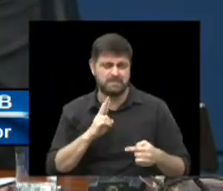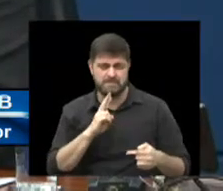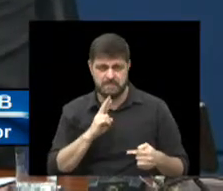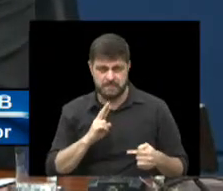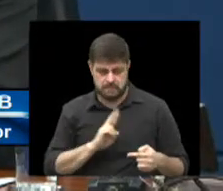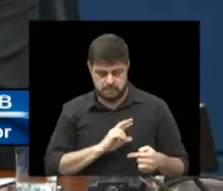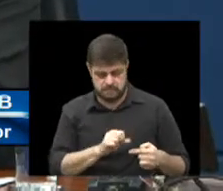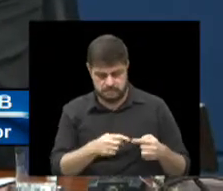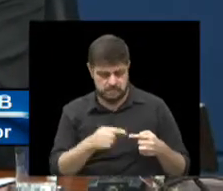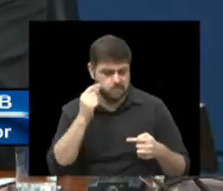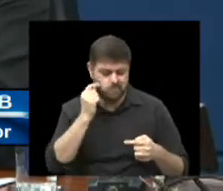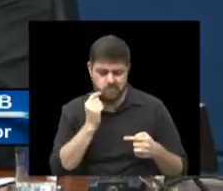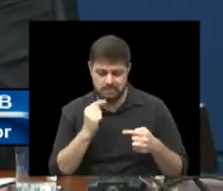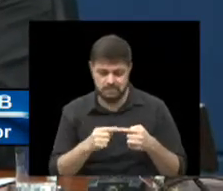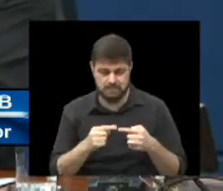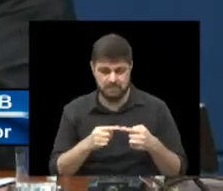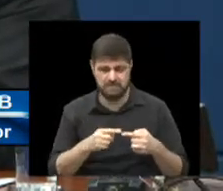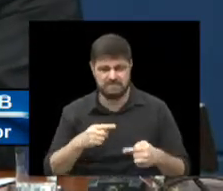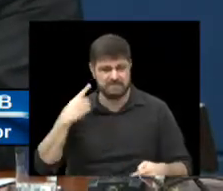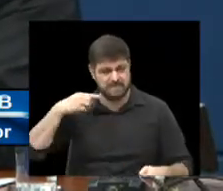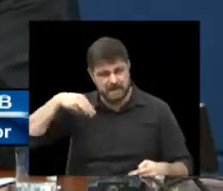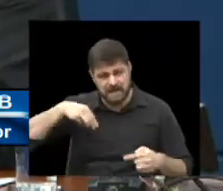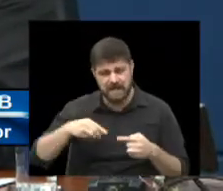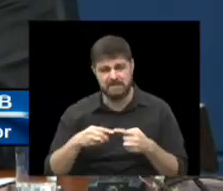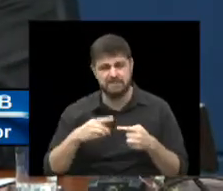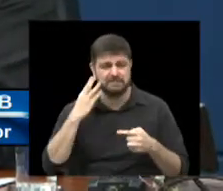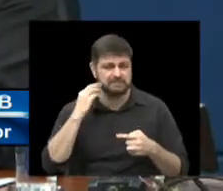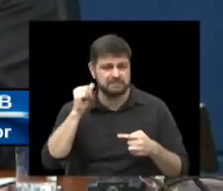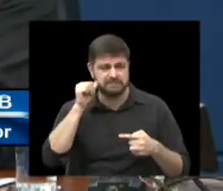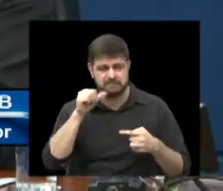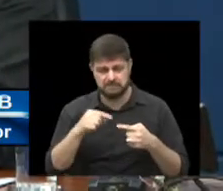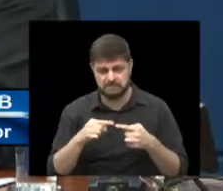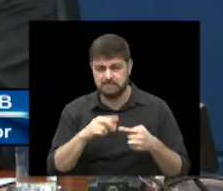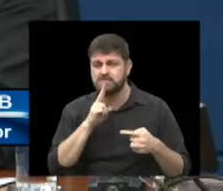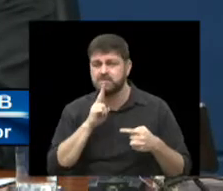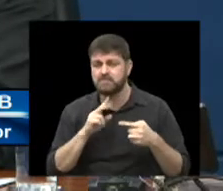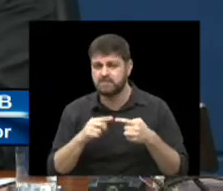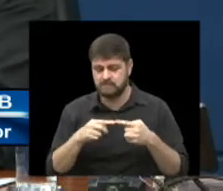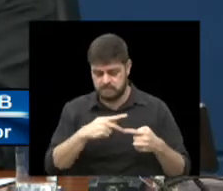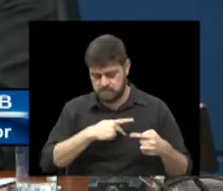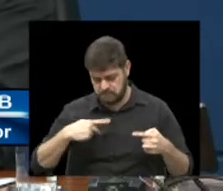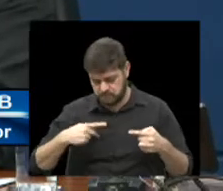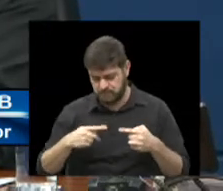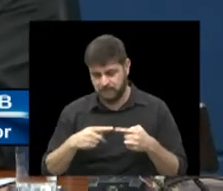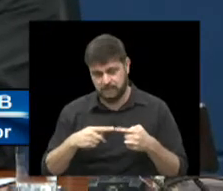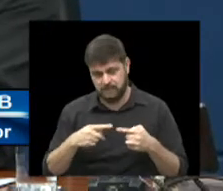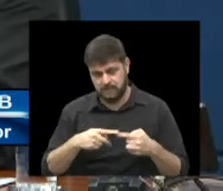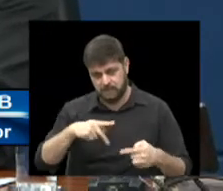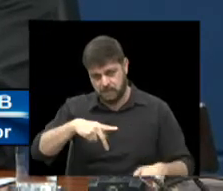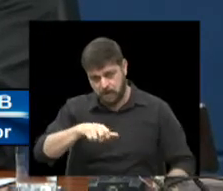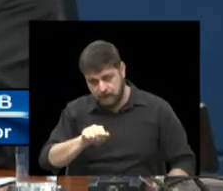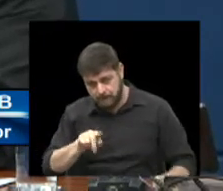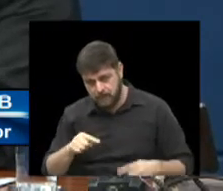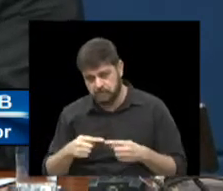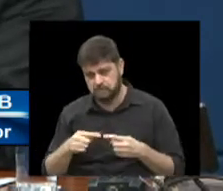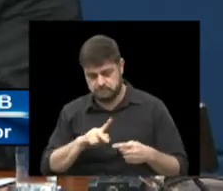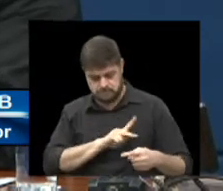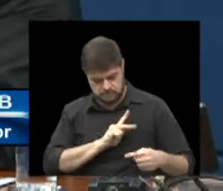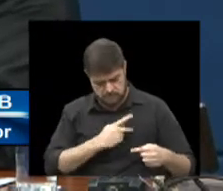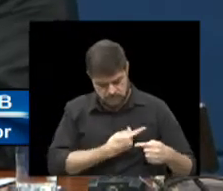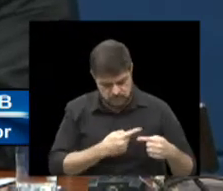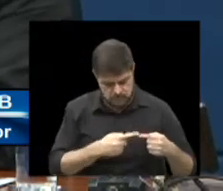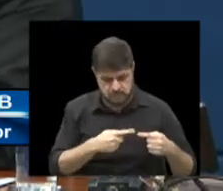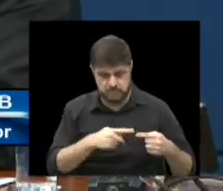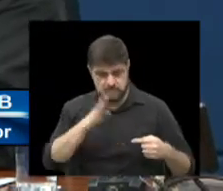Marcelo Silva, sim. Marcos Bernardelli, sim. Mariana Conte, sim. Nelson Ossiri, sim. Pastor Elias Azevedo, sim. Paulo Galtério, sim. Paulo Haddad, sim.